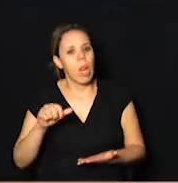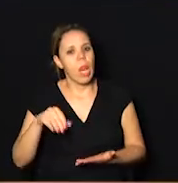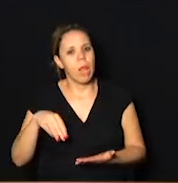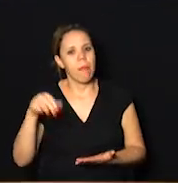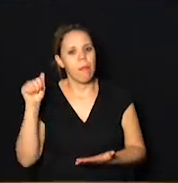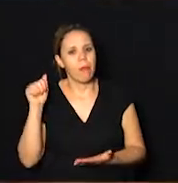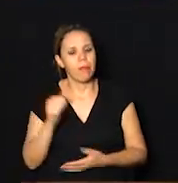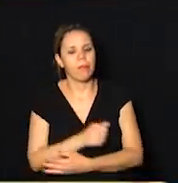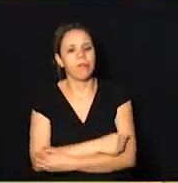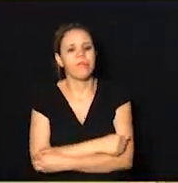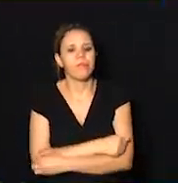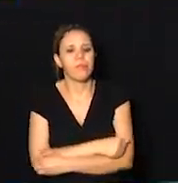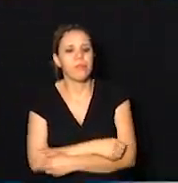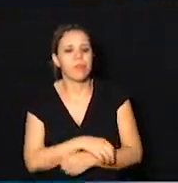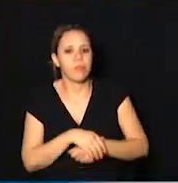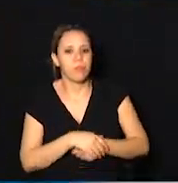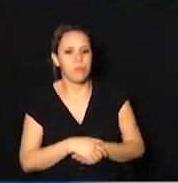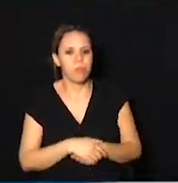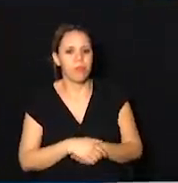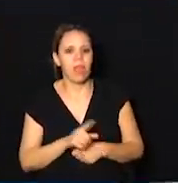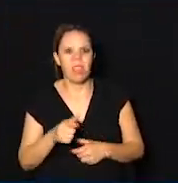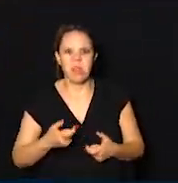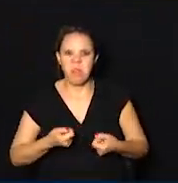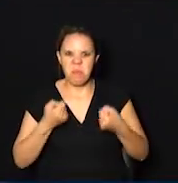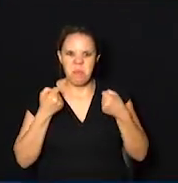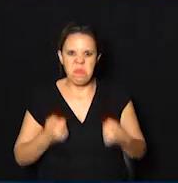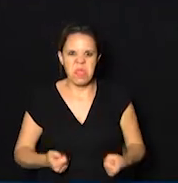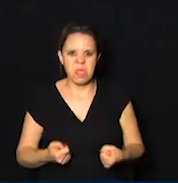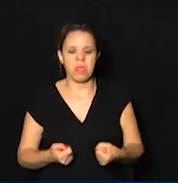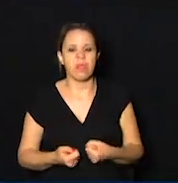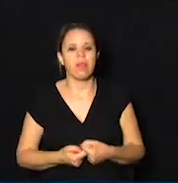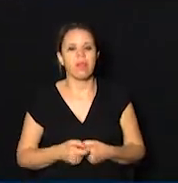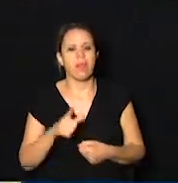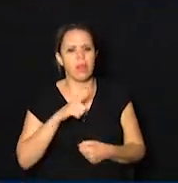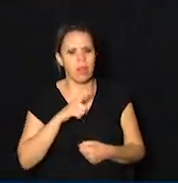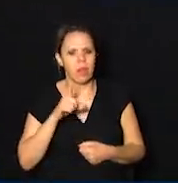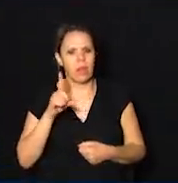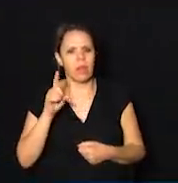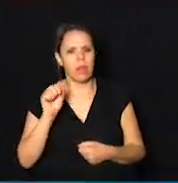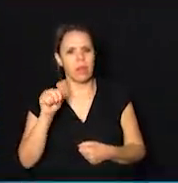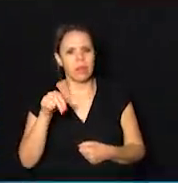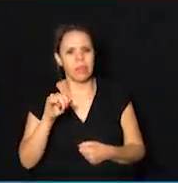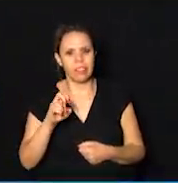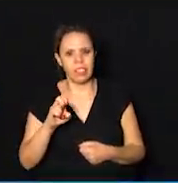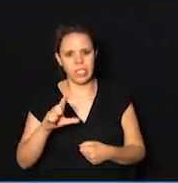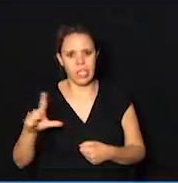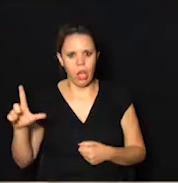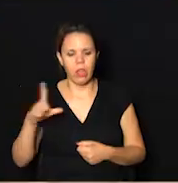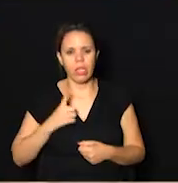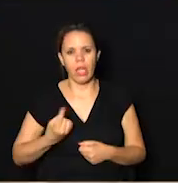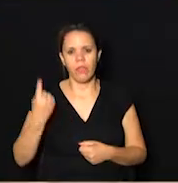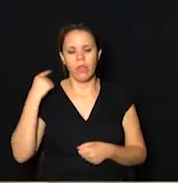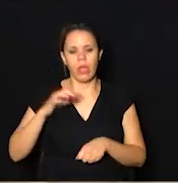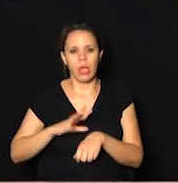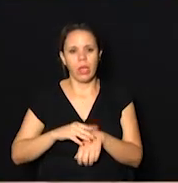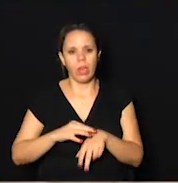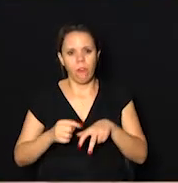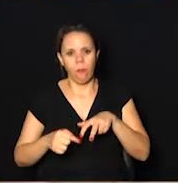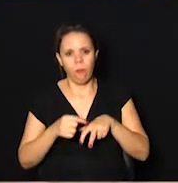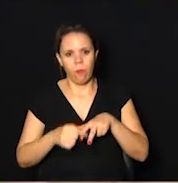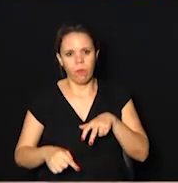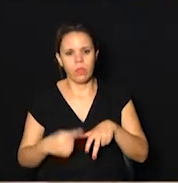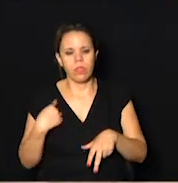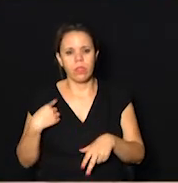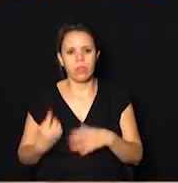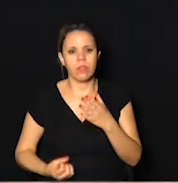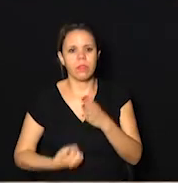lima no peru é pesador o daniel ele teve uma contusão há três meses atrás e ele tava vindo de